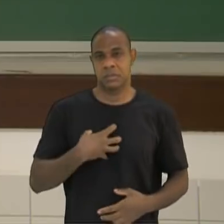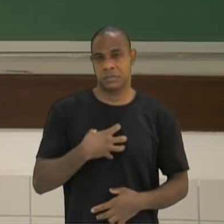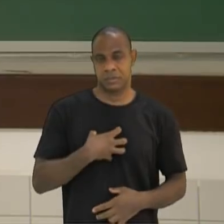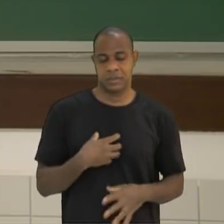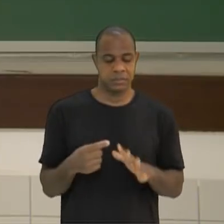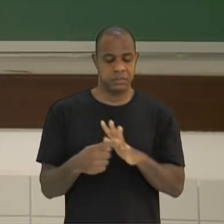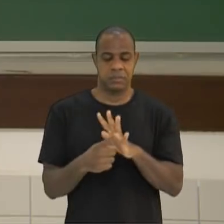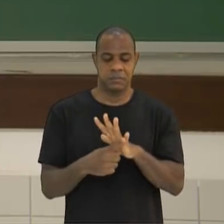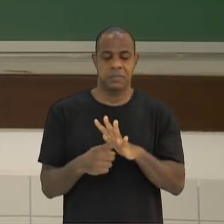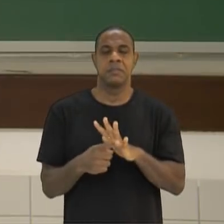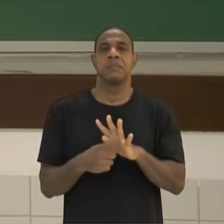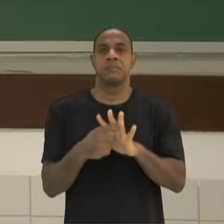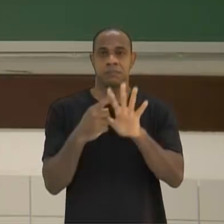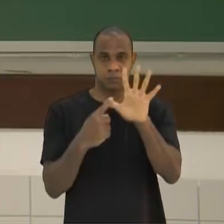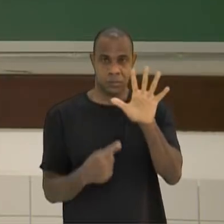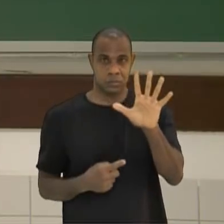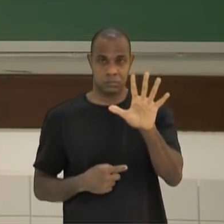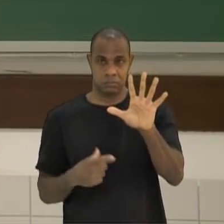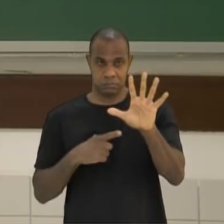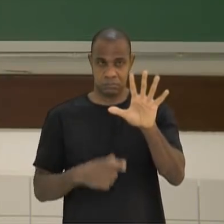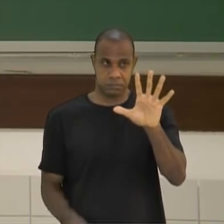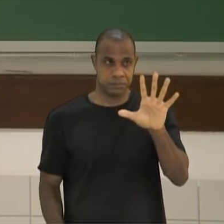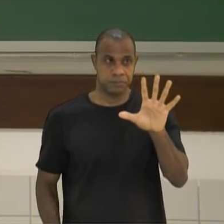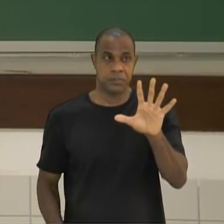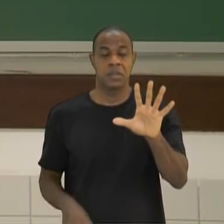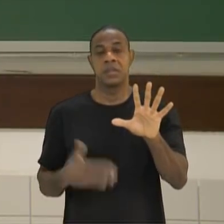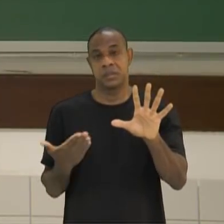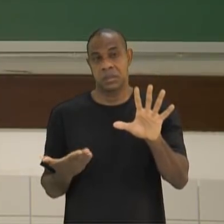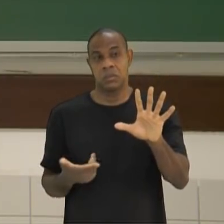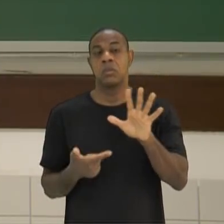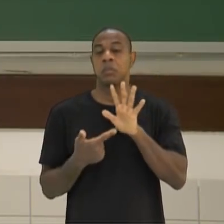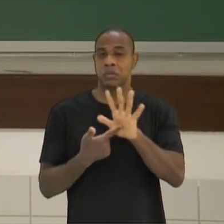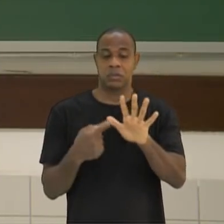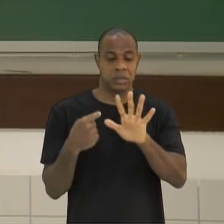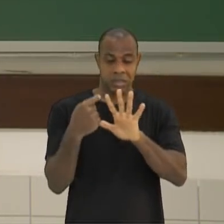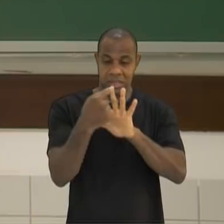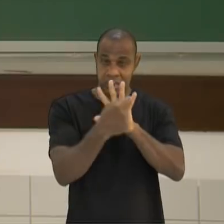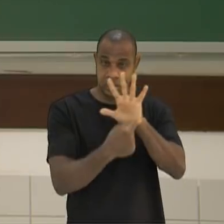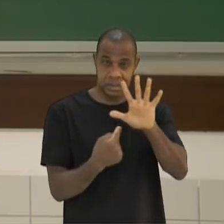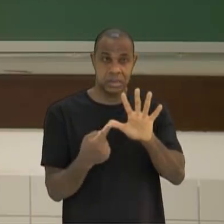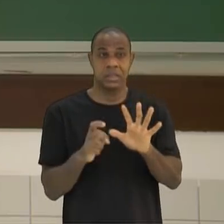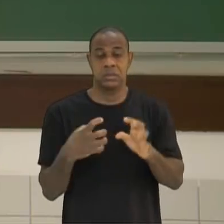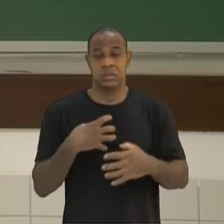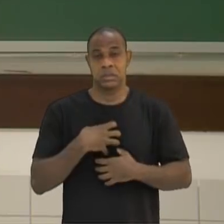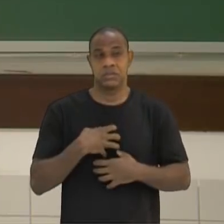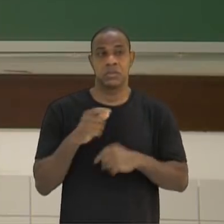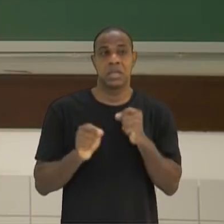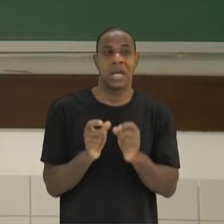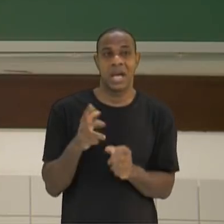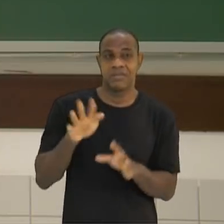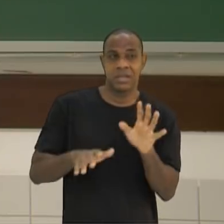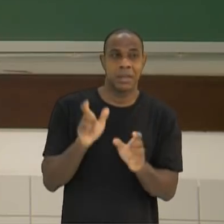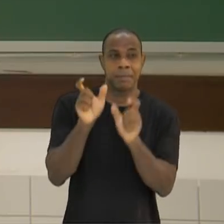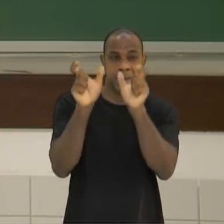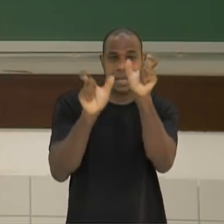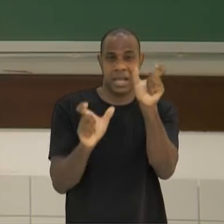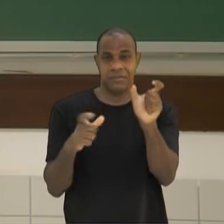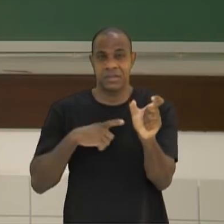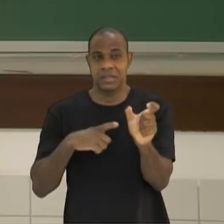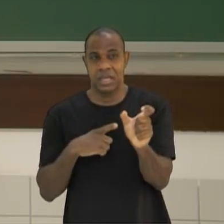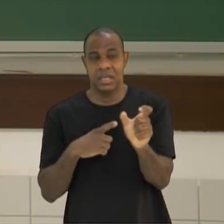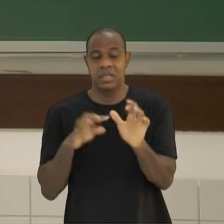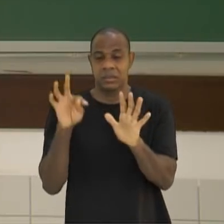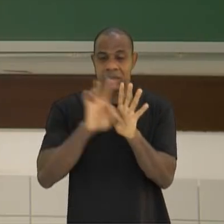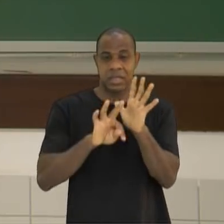tato, olfato, visão e audição. Então, considerando que às vezes as palavras que estão presentes